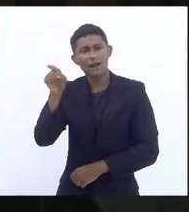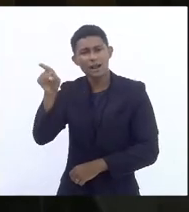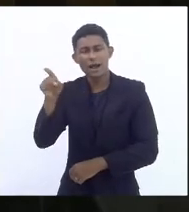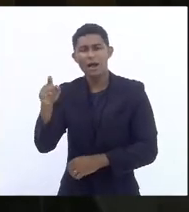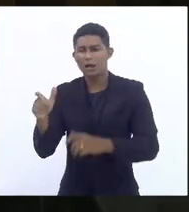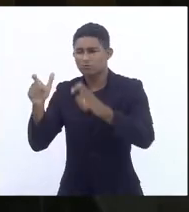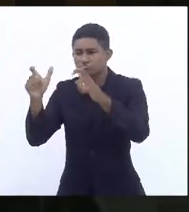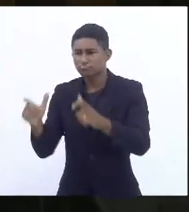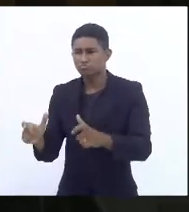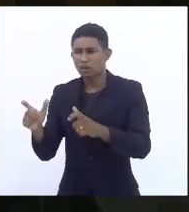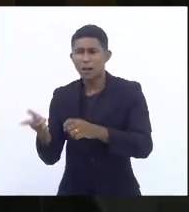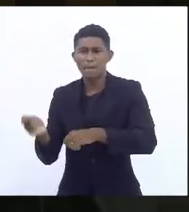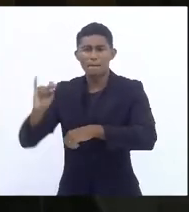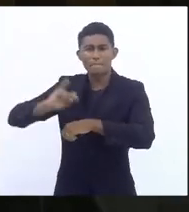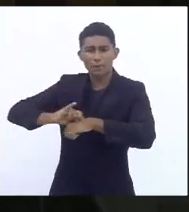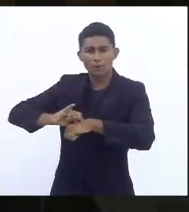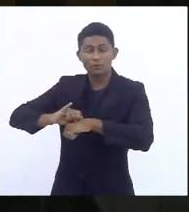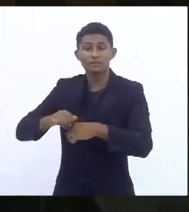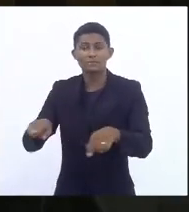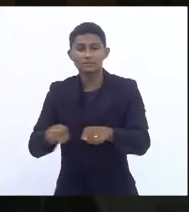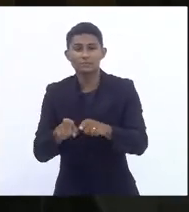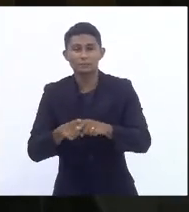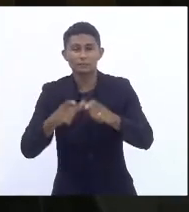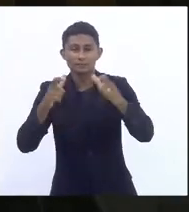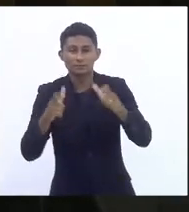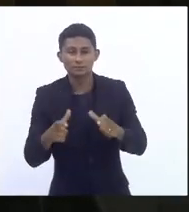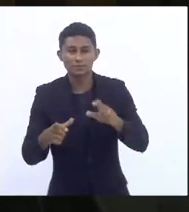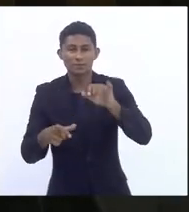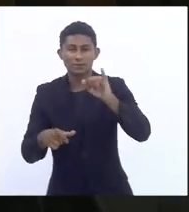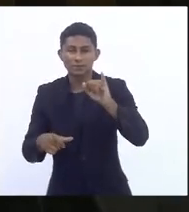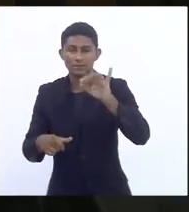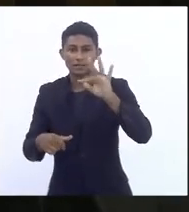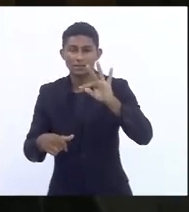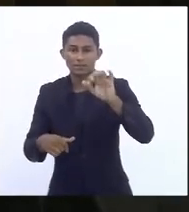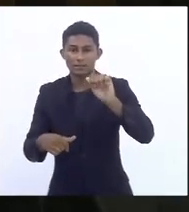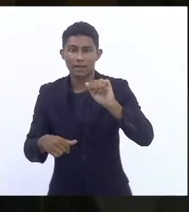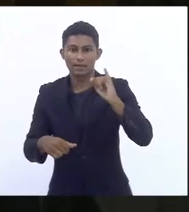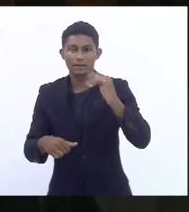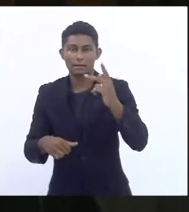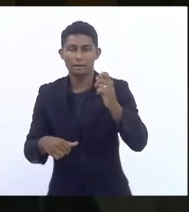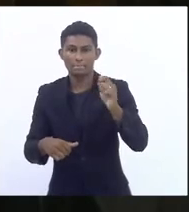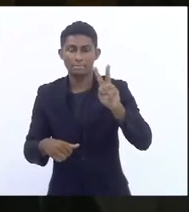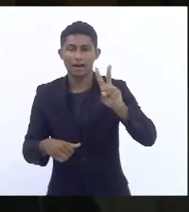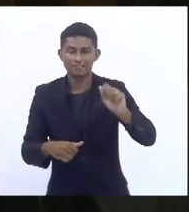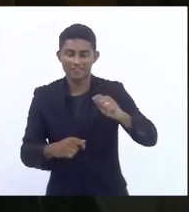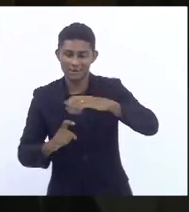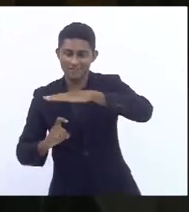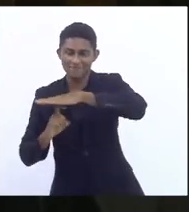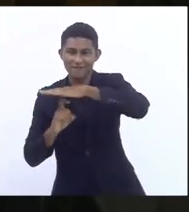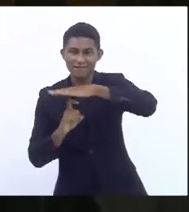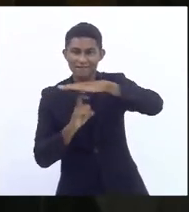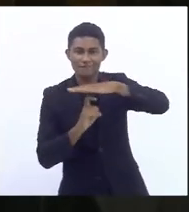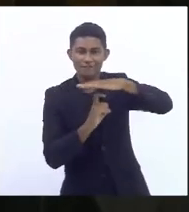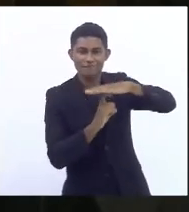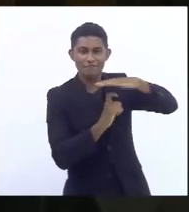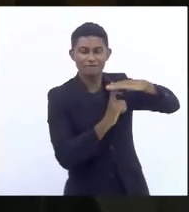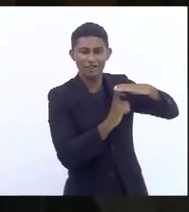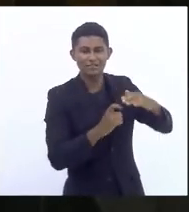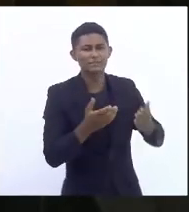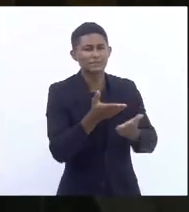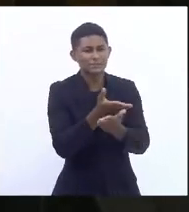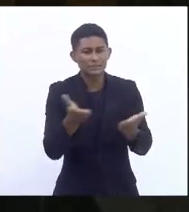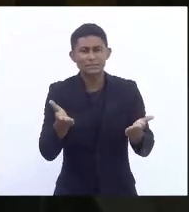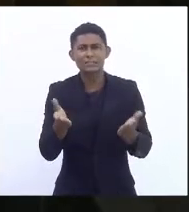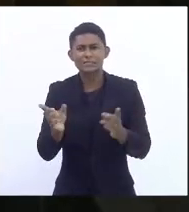E quando saía de Itaipava, parou na feirinha de Itaipava, deputado Eliomar, que vende